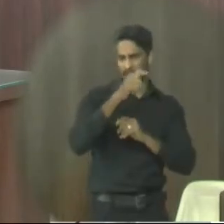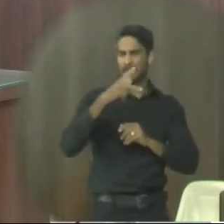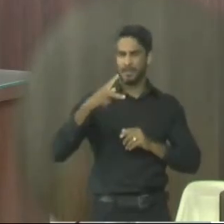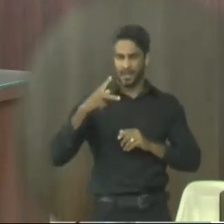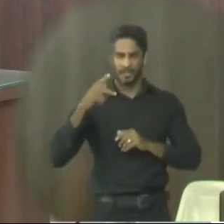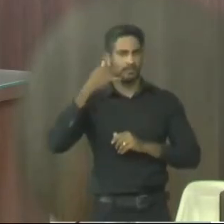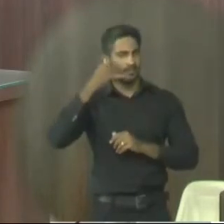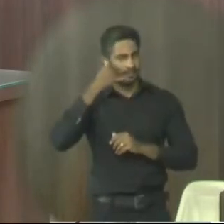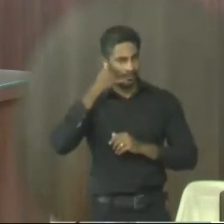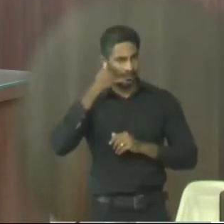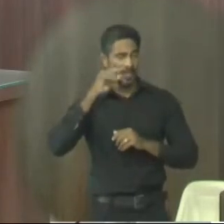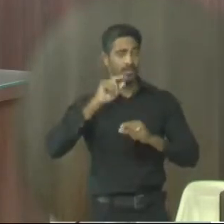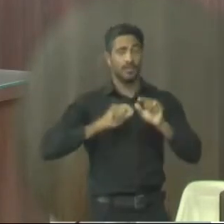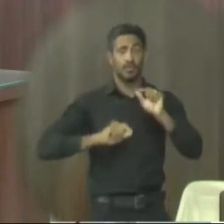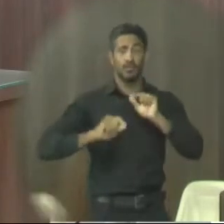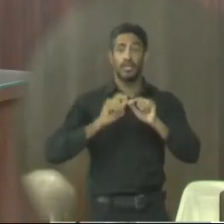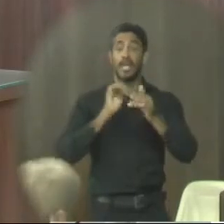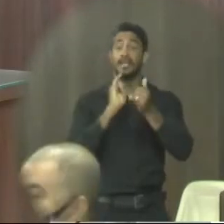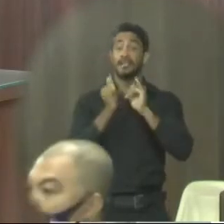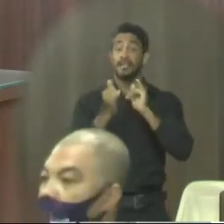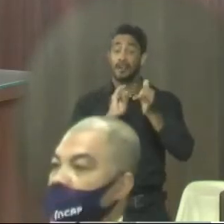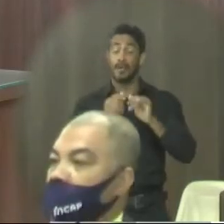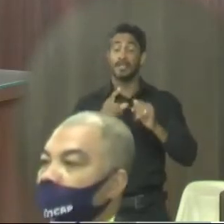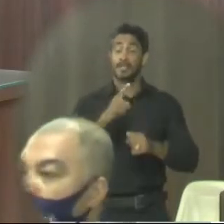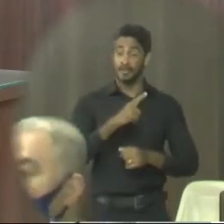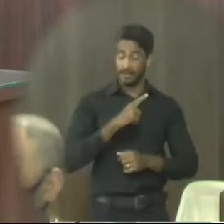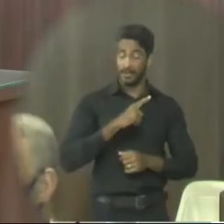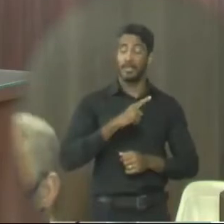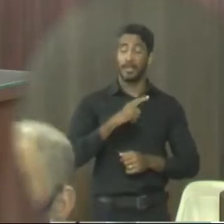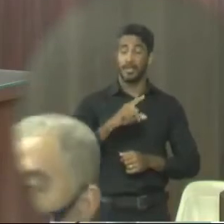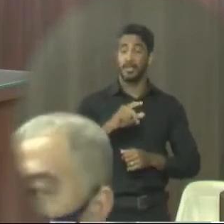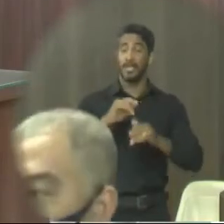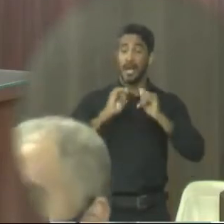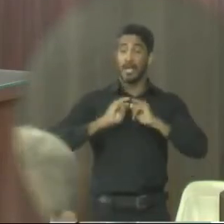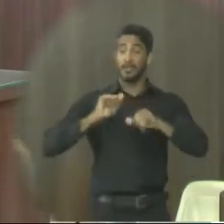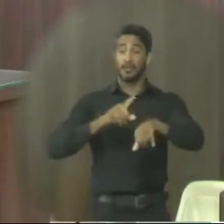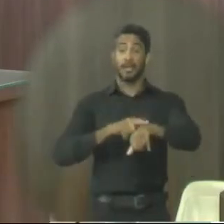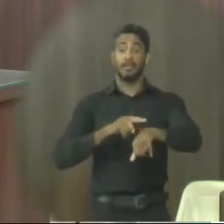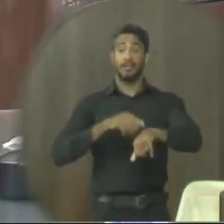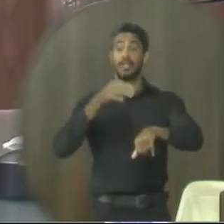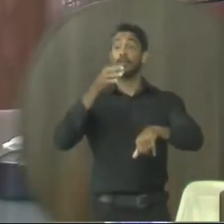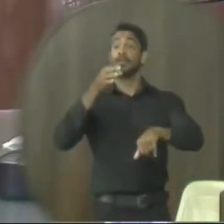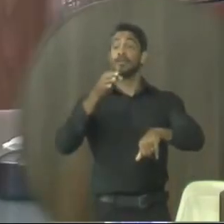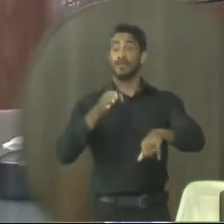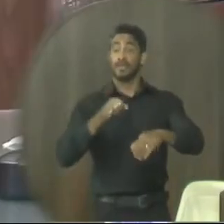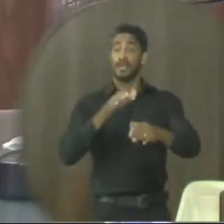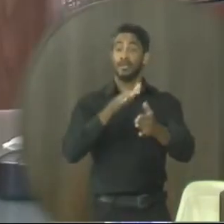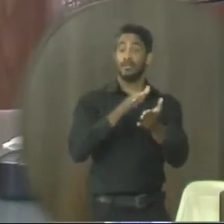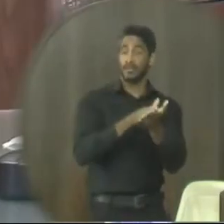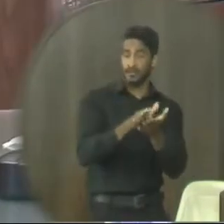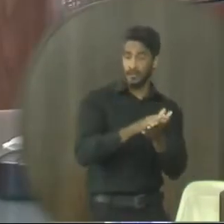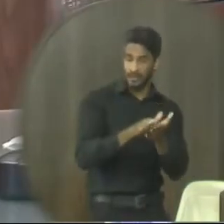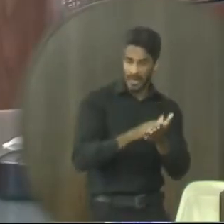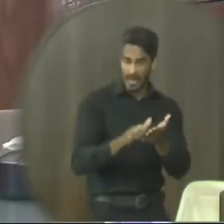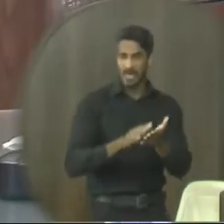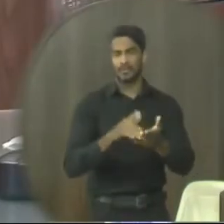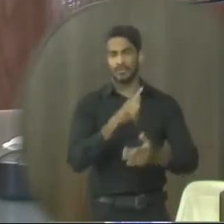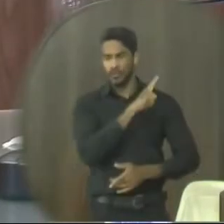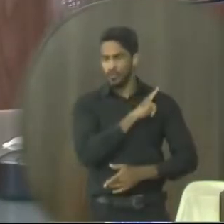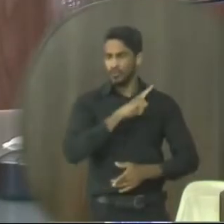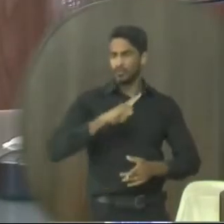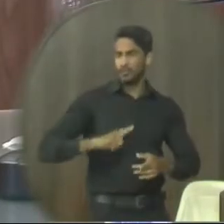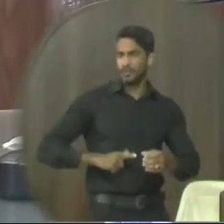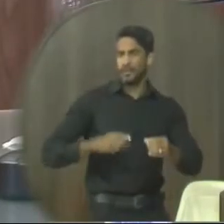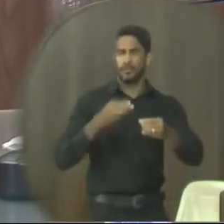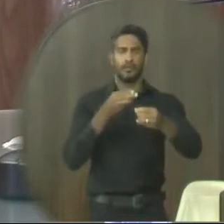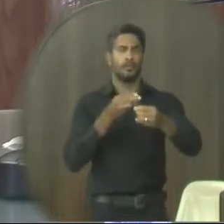celulares, de informações que permita que a divulgação em tempo real dessas despesas e receitas do governo